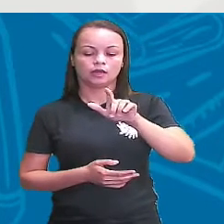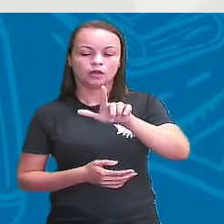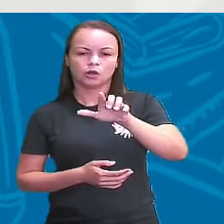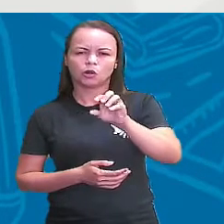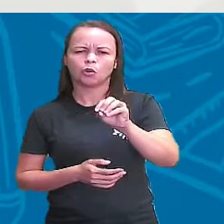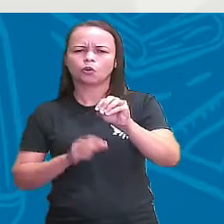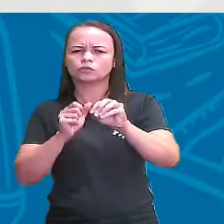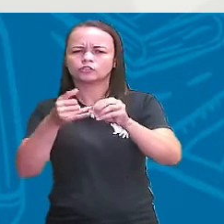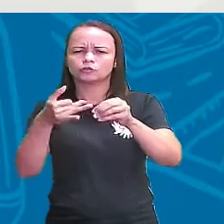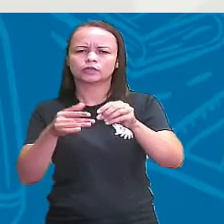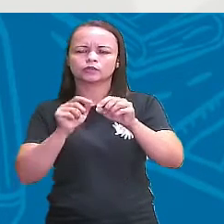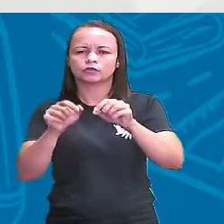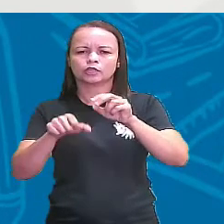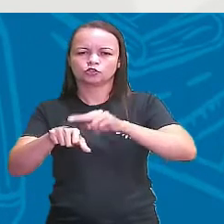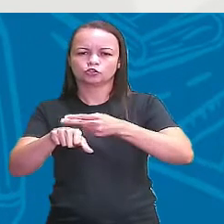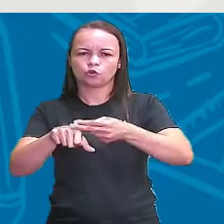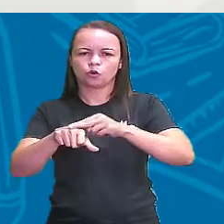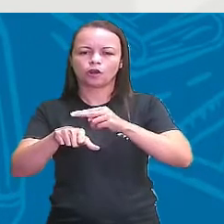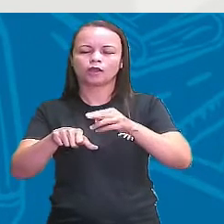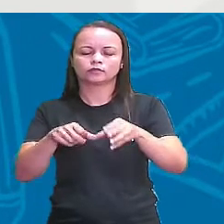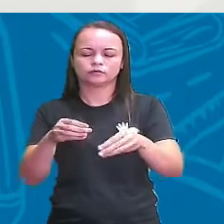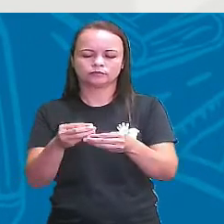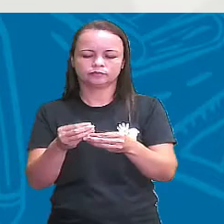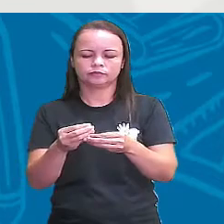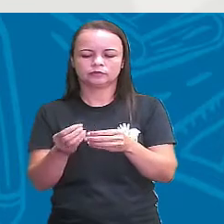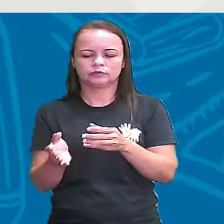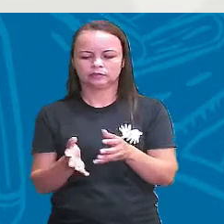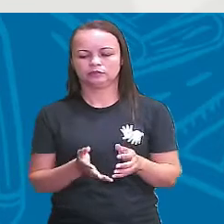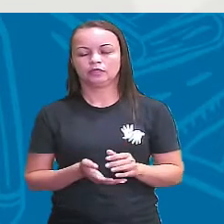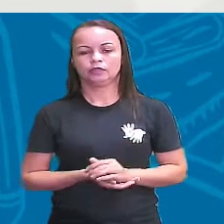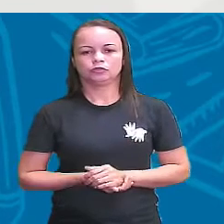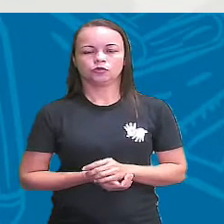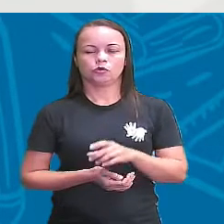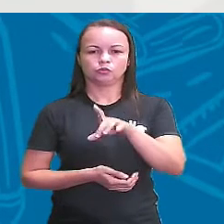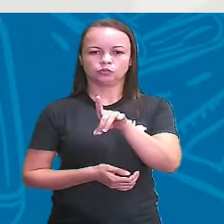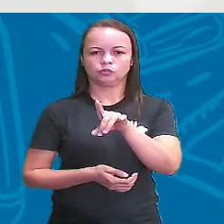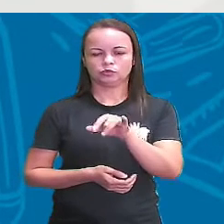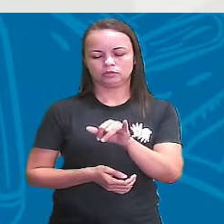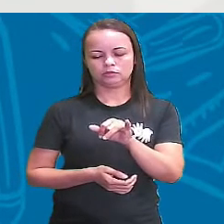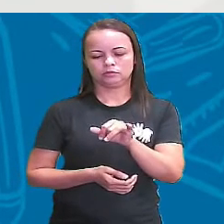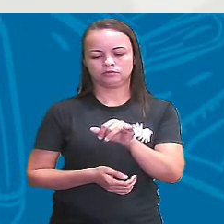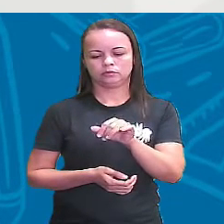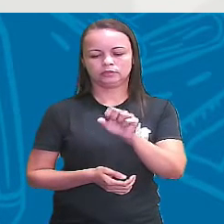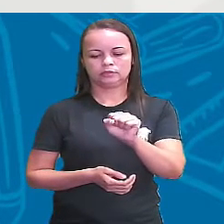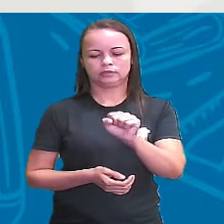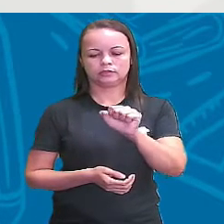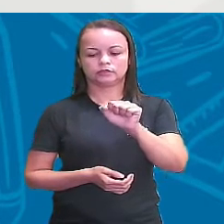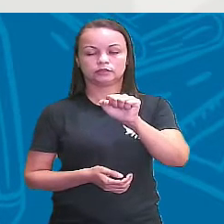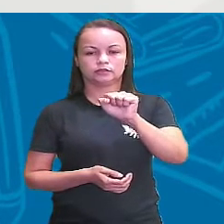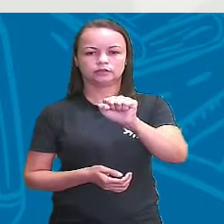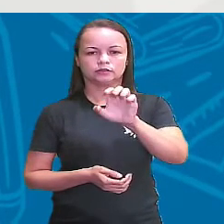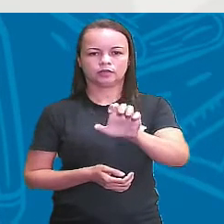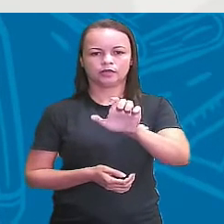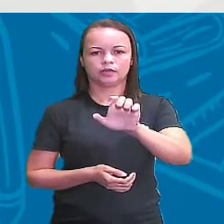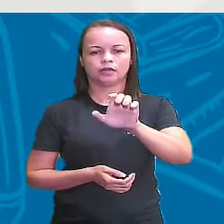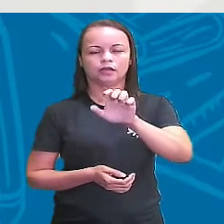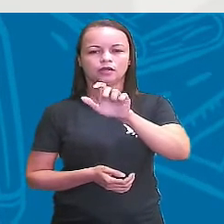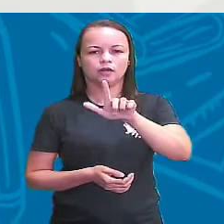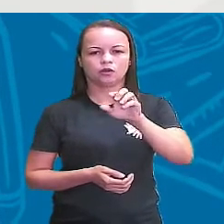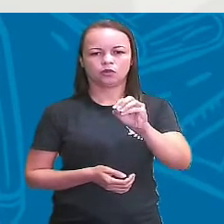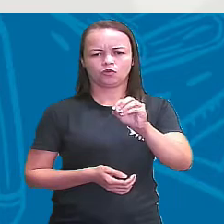aí? De chocolate. Então, se lo di, certo? Professora, mas se eu disser essa frase assim, se